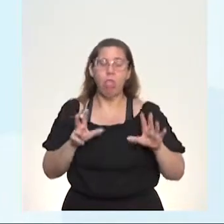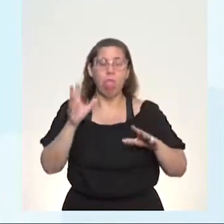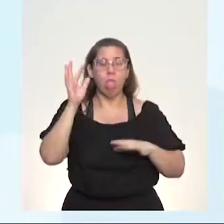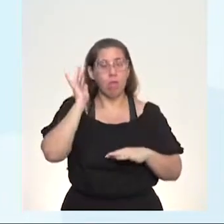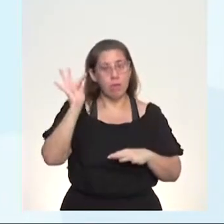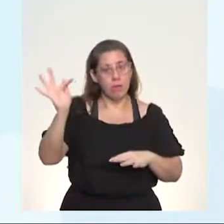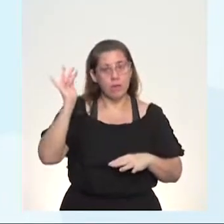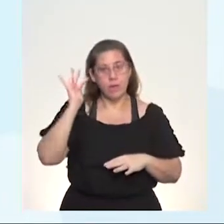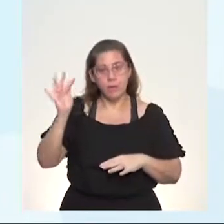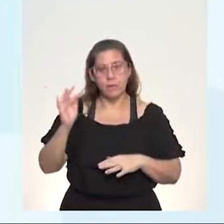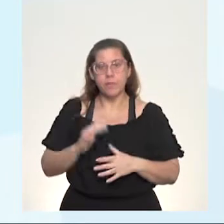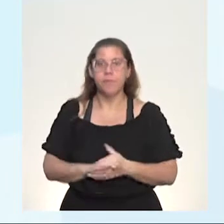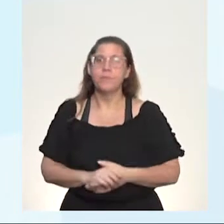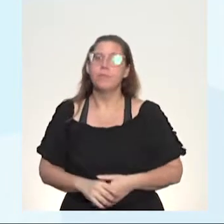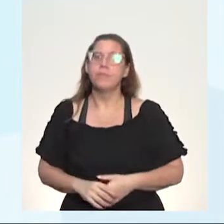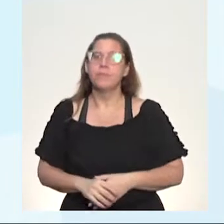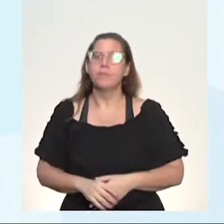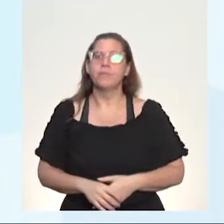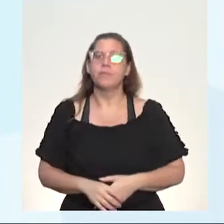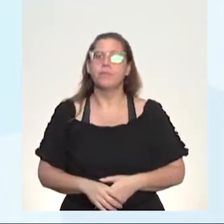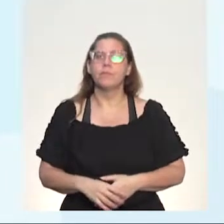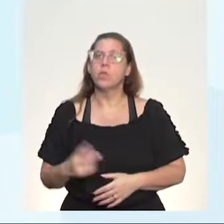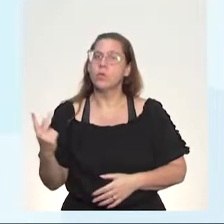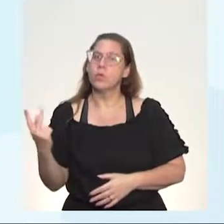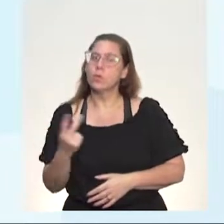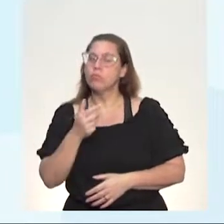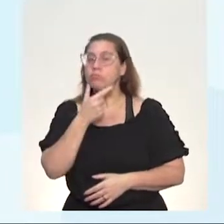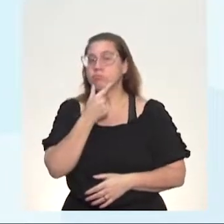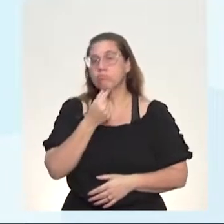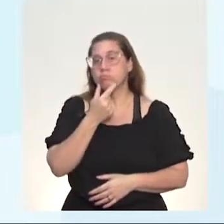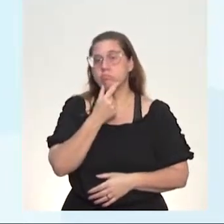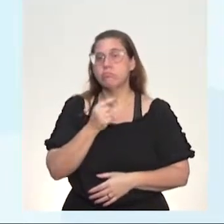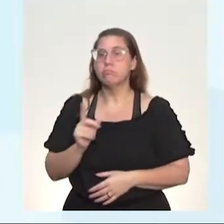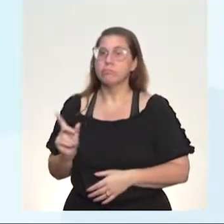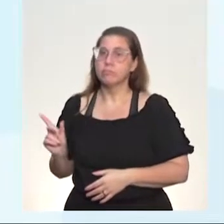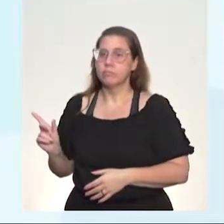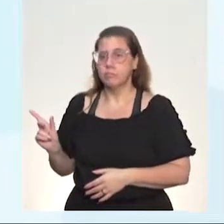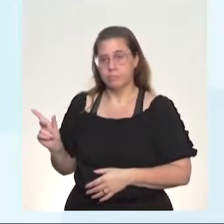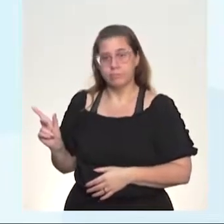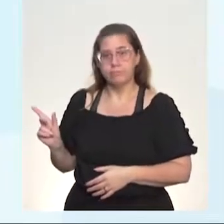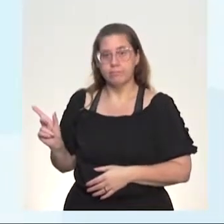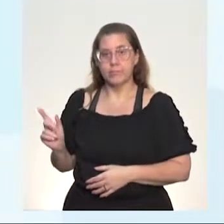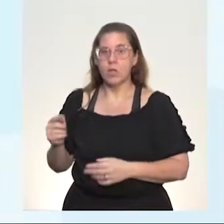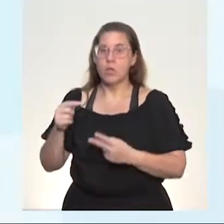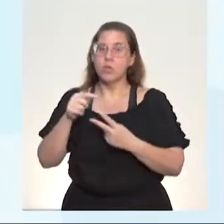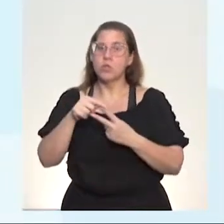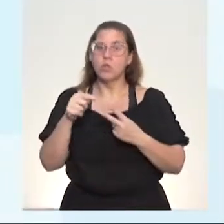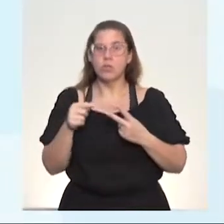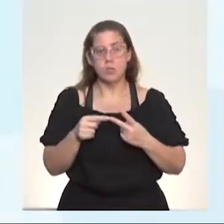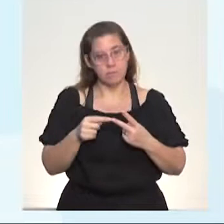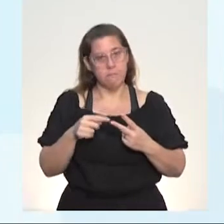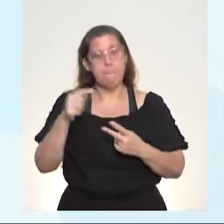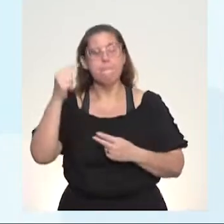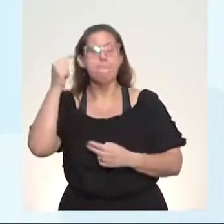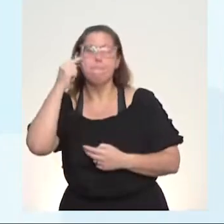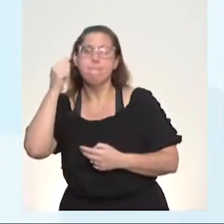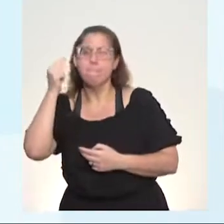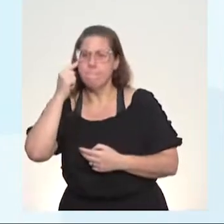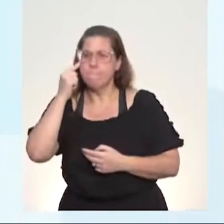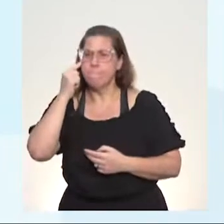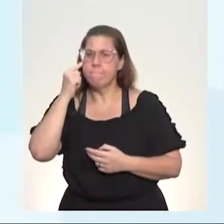são Theodor Adorno e Max Horkheimer. E esses pensadores, eles mostram com